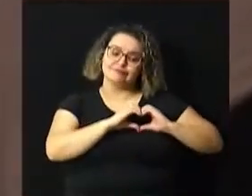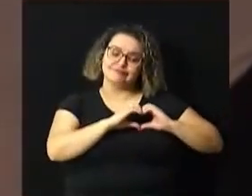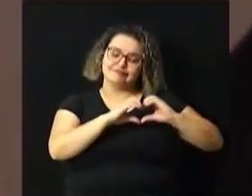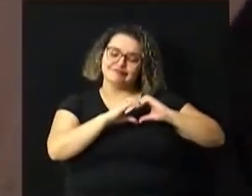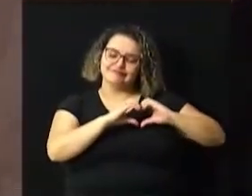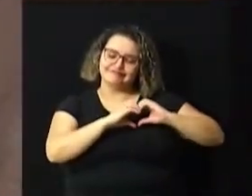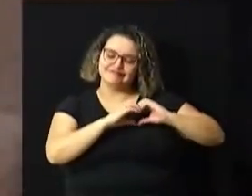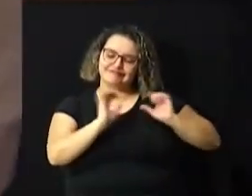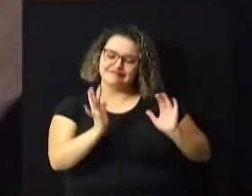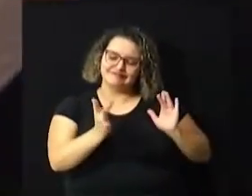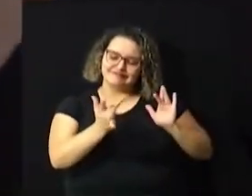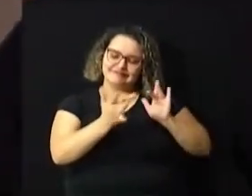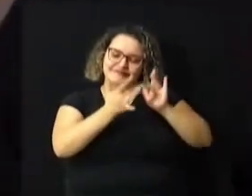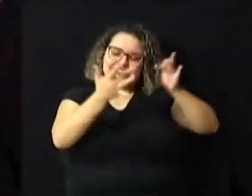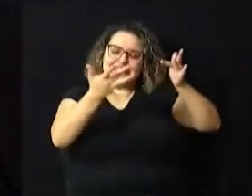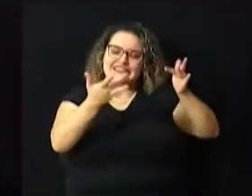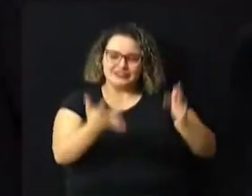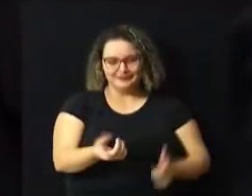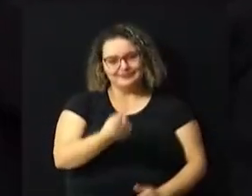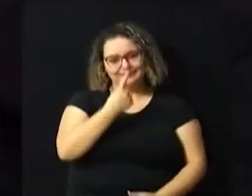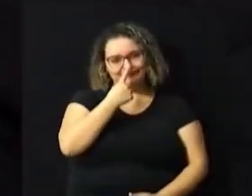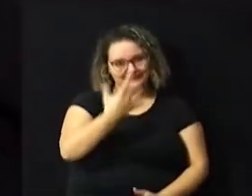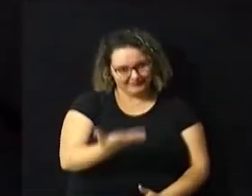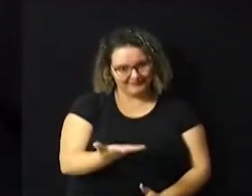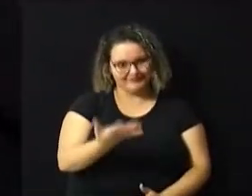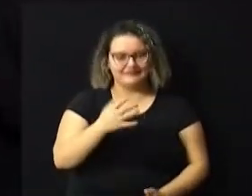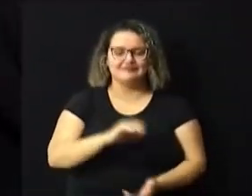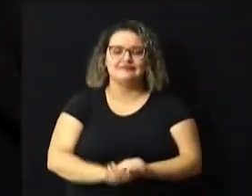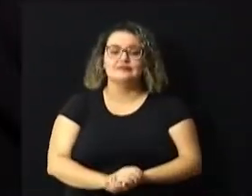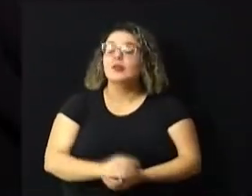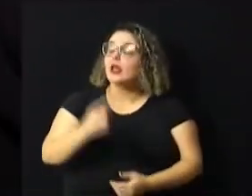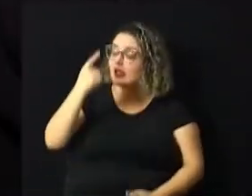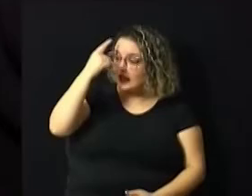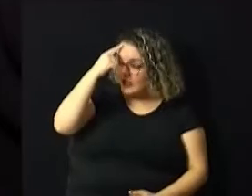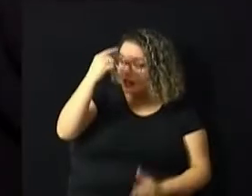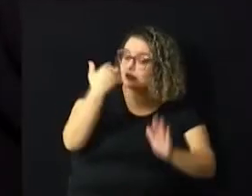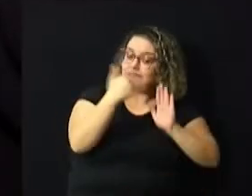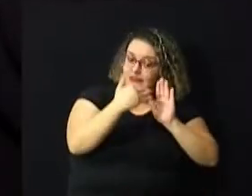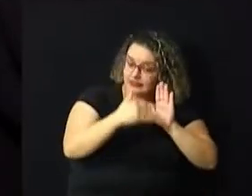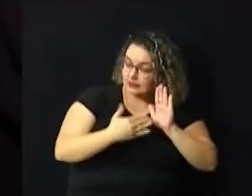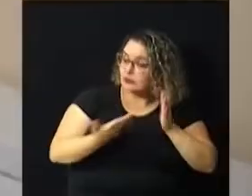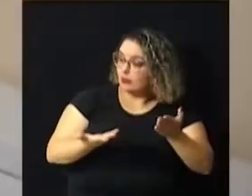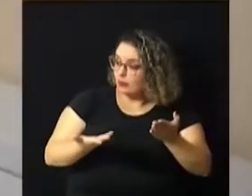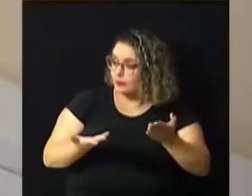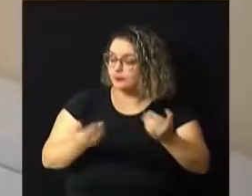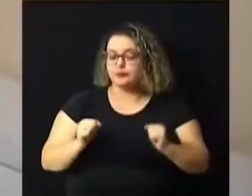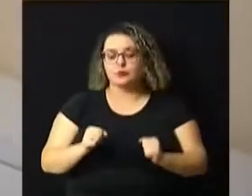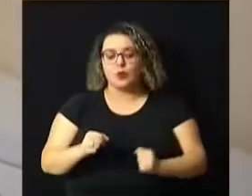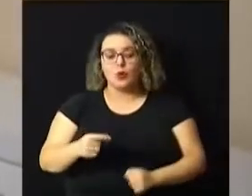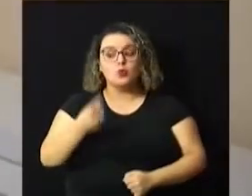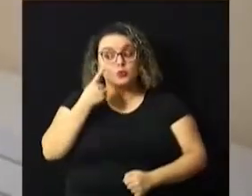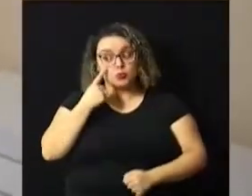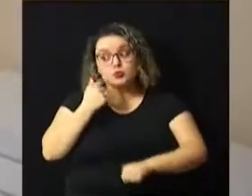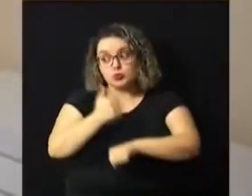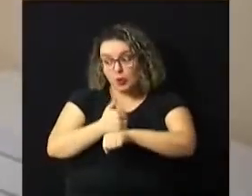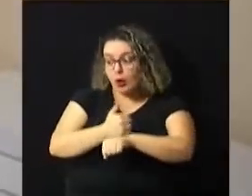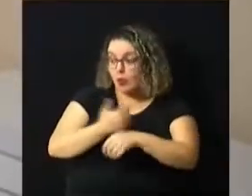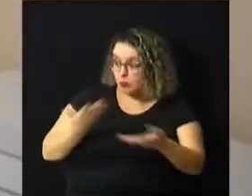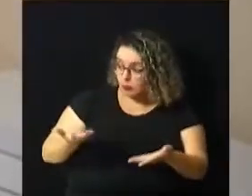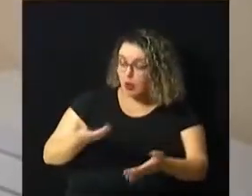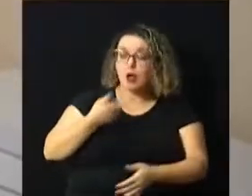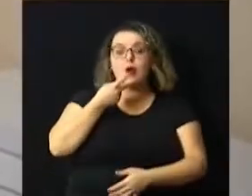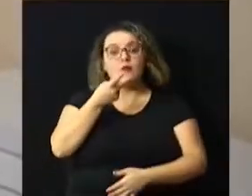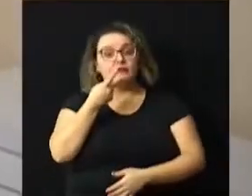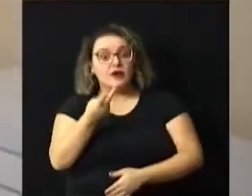mais forte. Não, super bacana, porque a ideia desse quadro, Pamela, o Se Liga na Profissão, é justamente falar